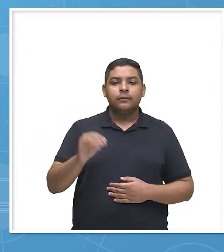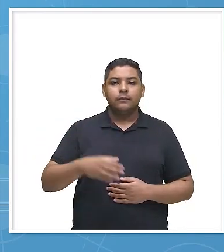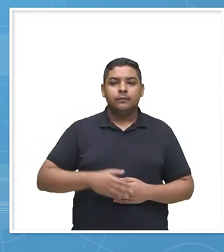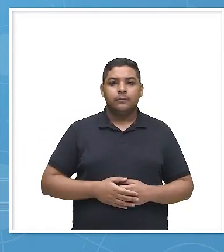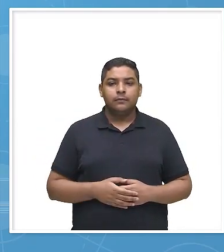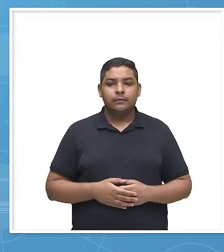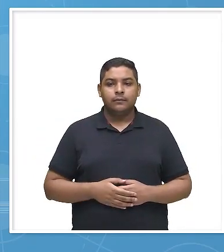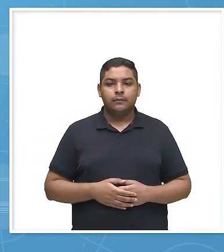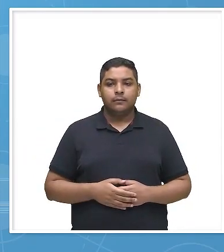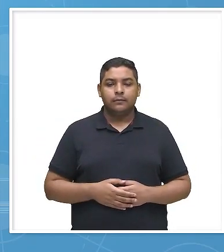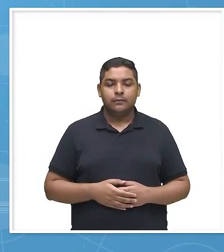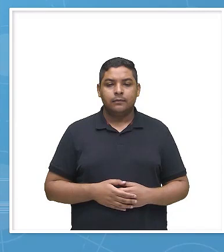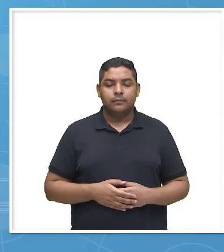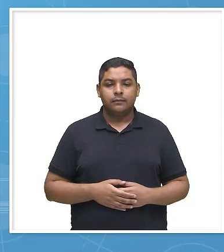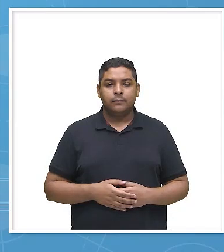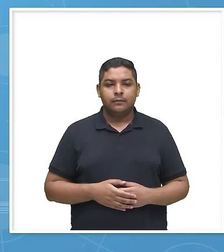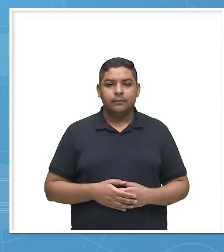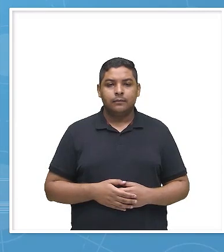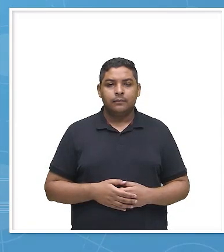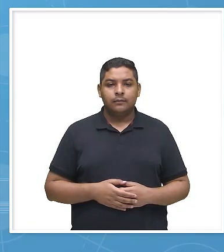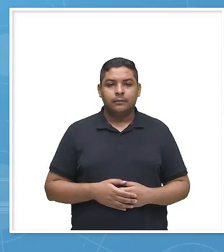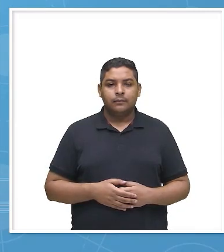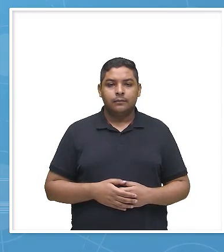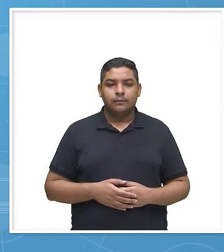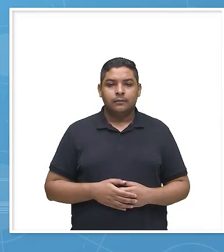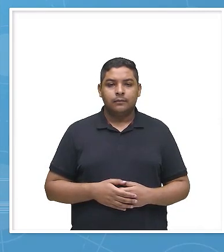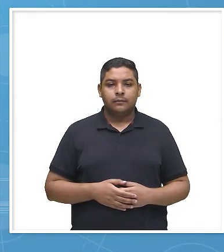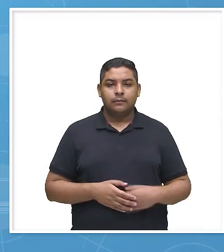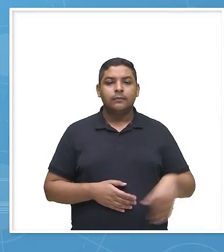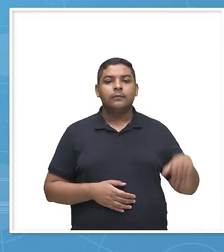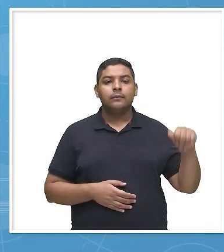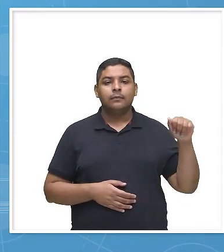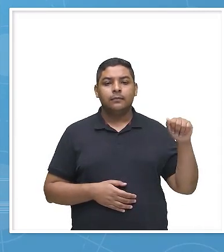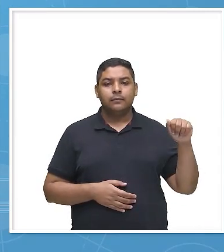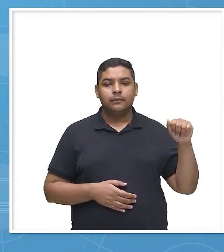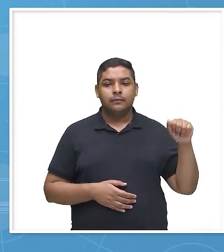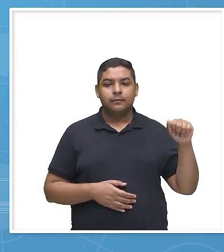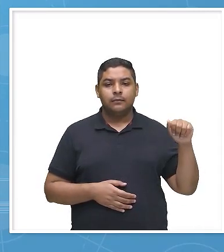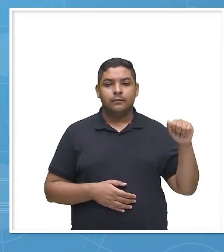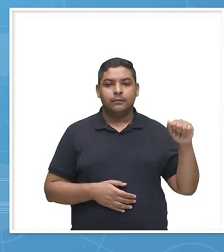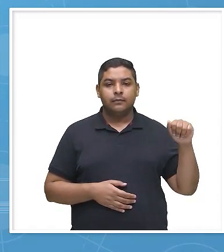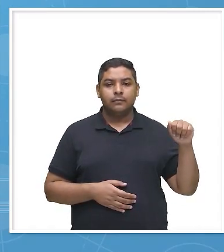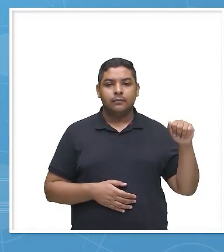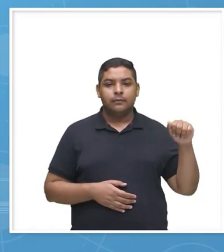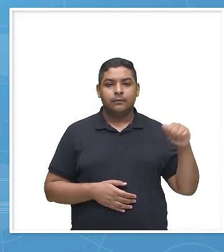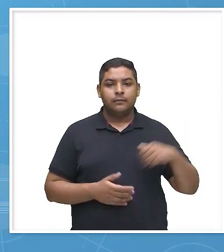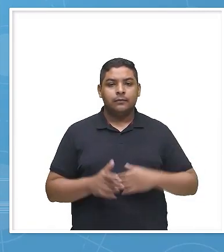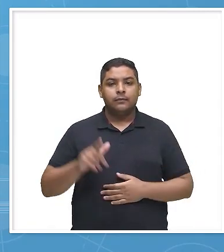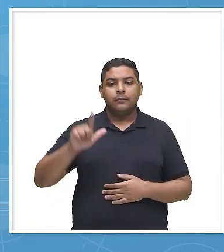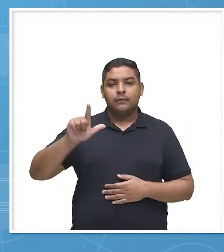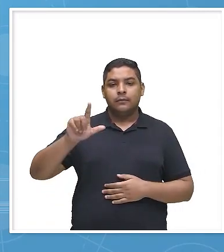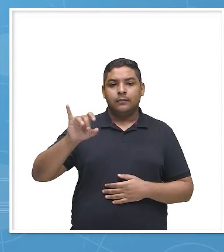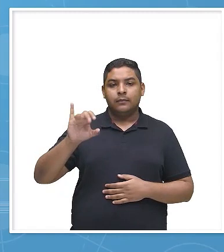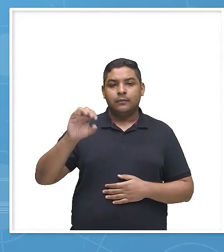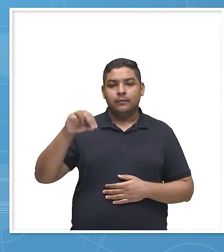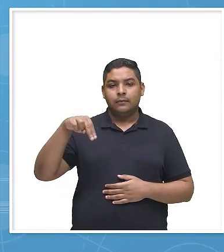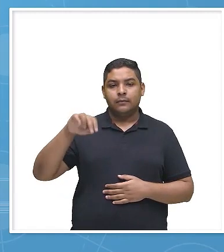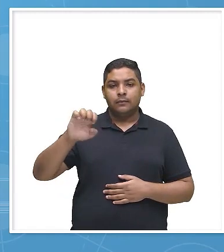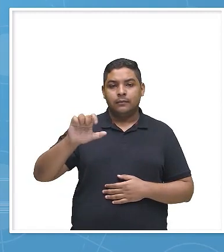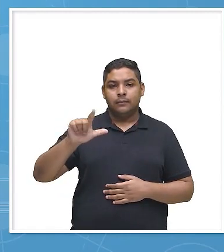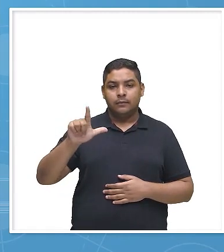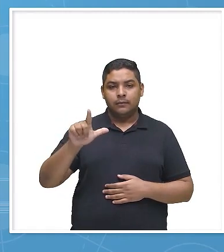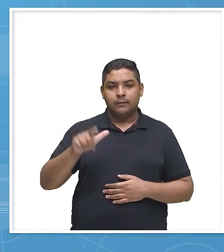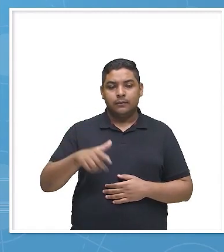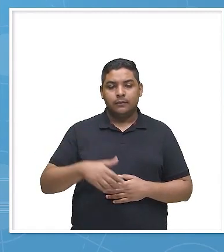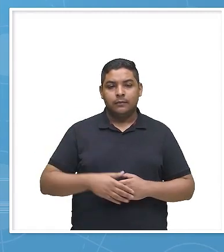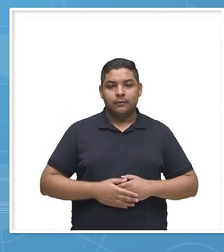gente que a resposta correta é a letra A. Lionel Messi enviou para a gente